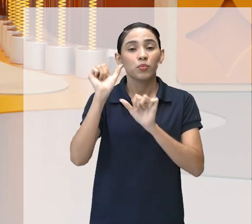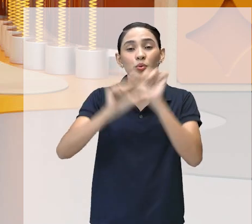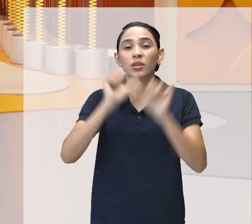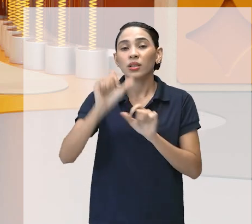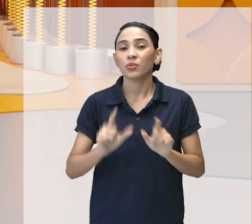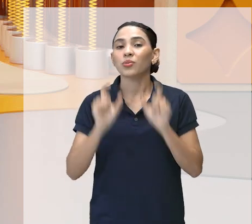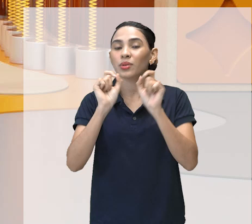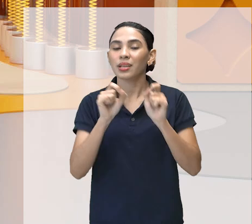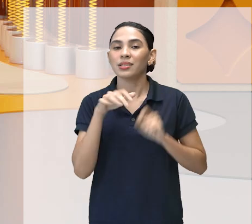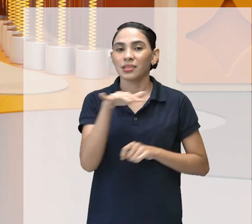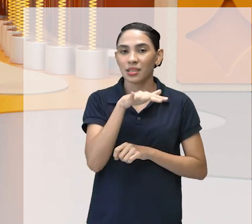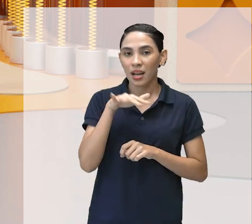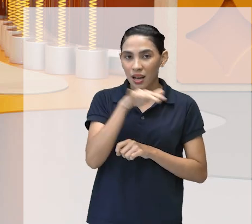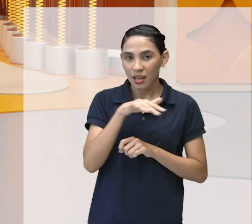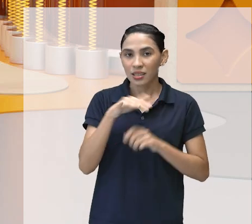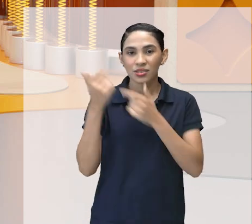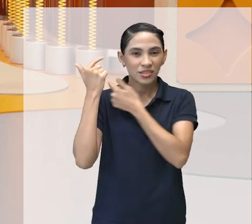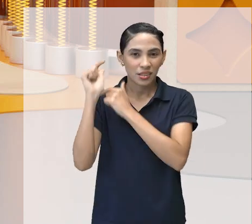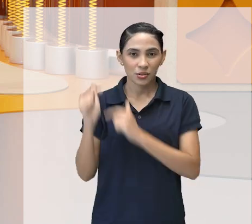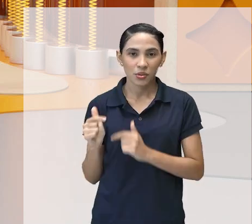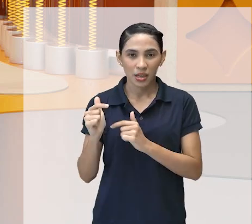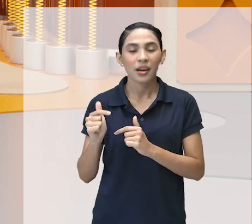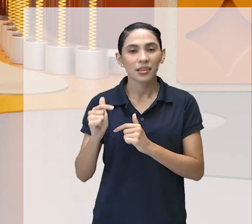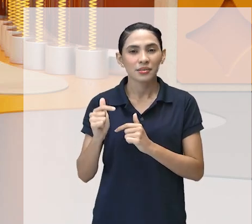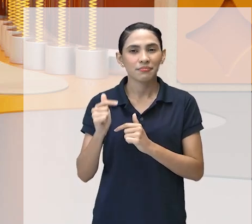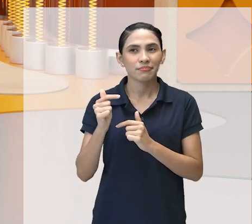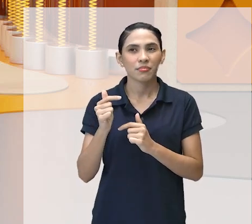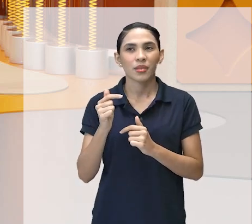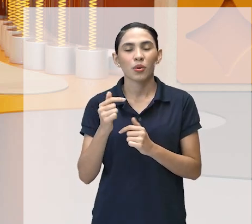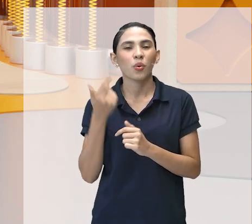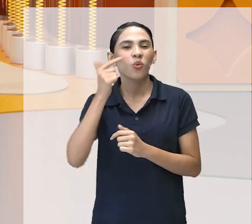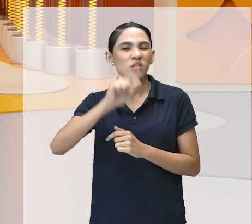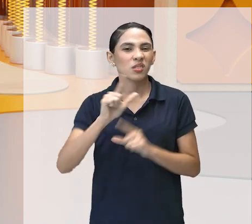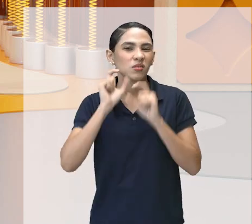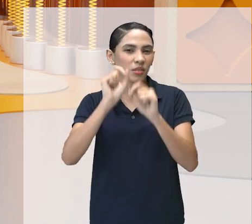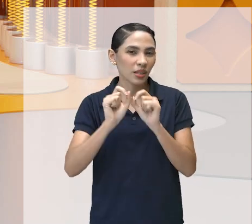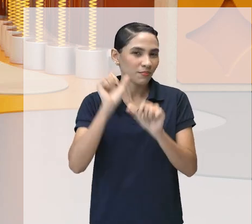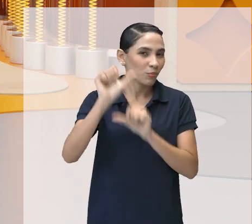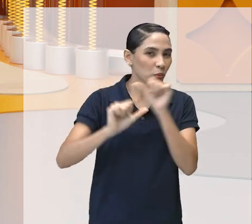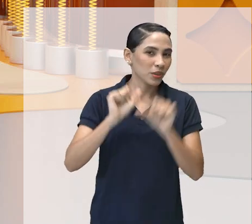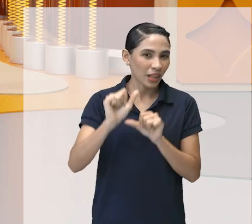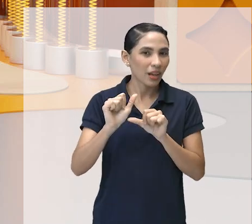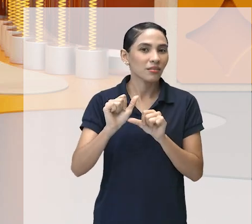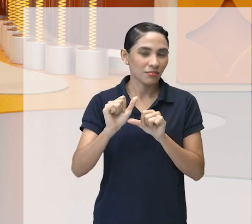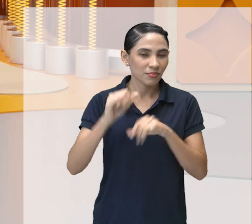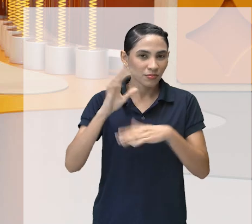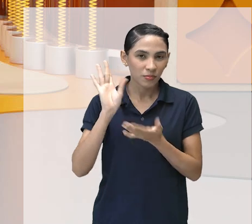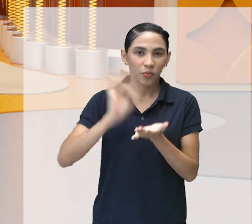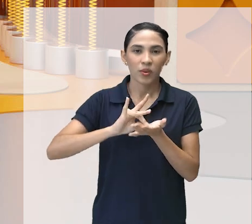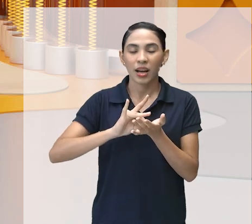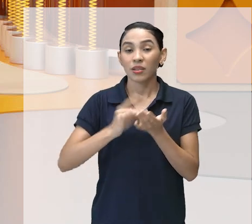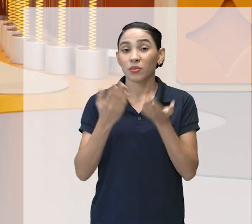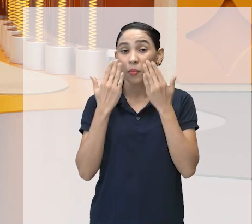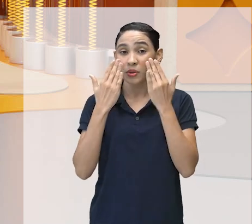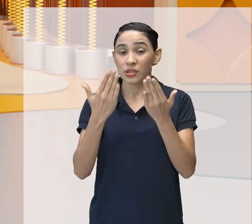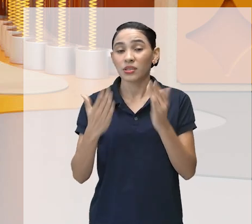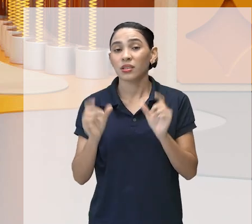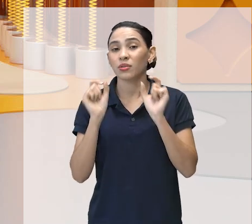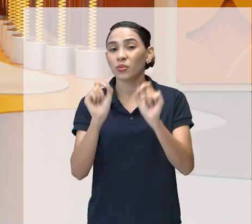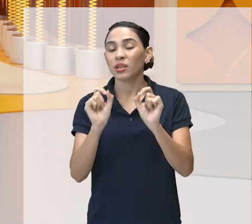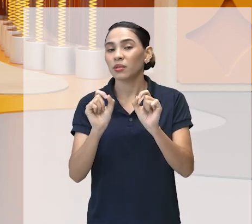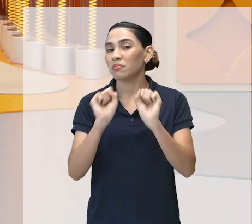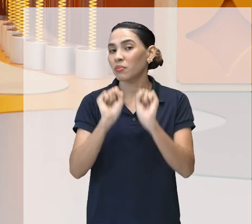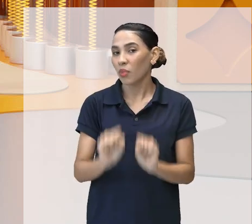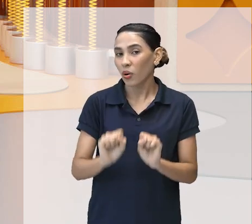quê? Os setores tradicionais para sair, um pouquinho ali de mudar realmente, mostrando o